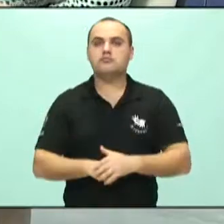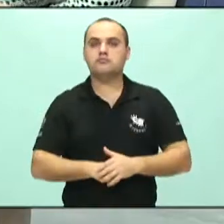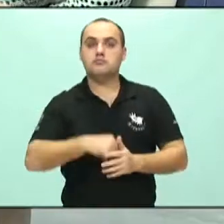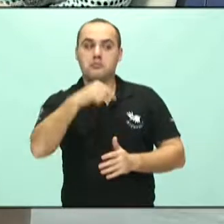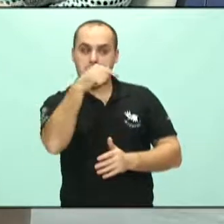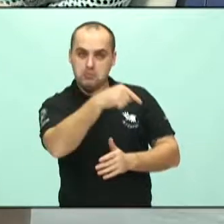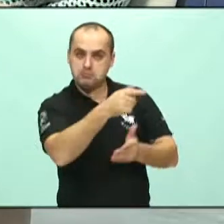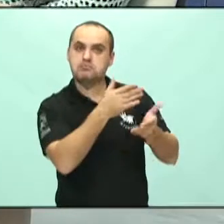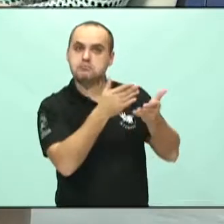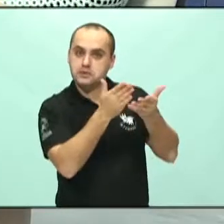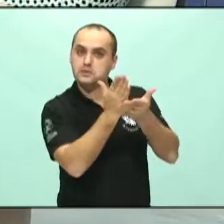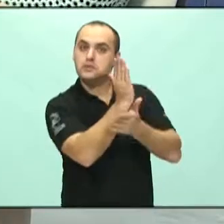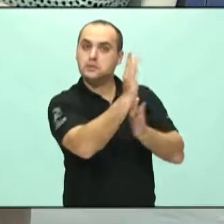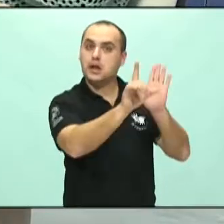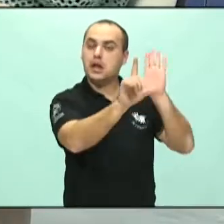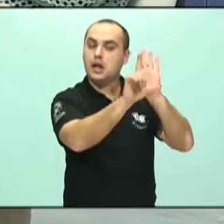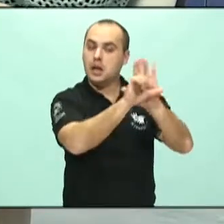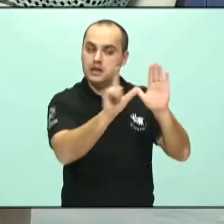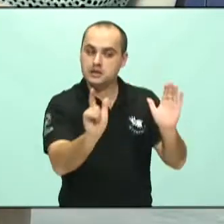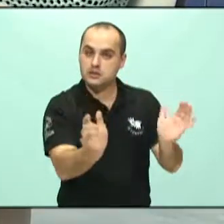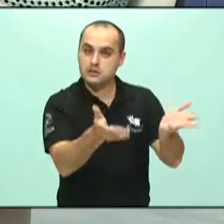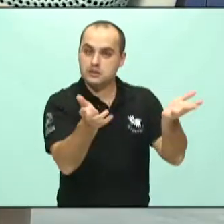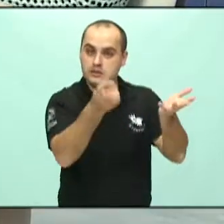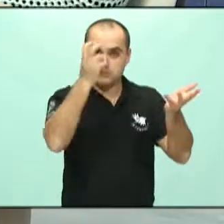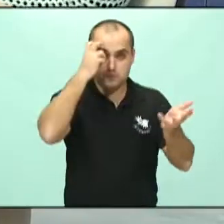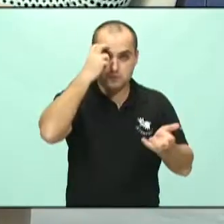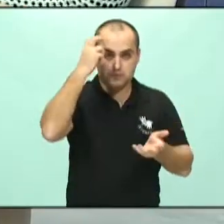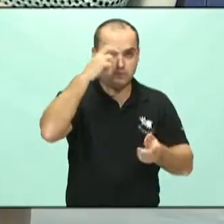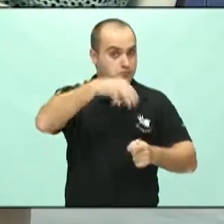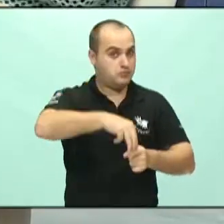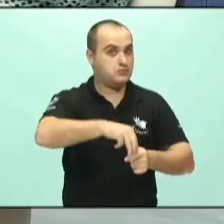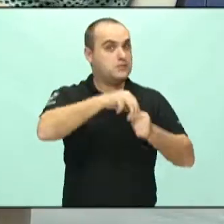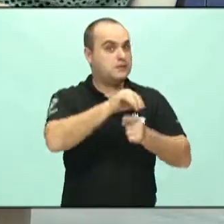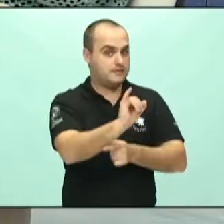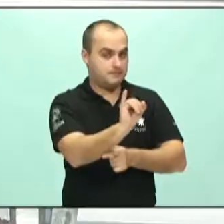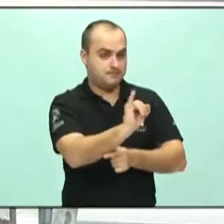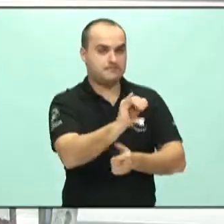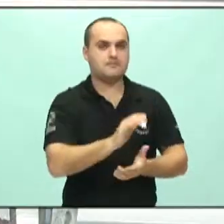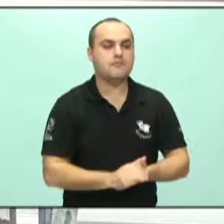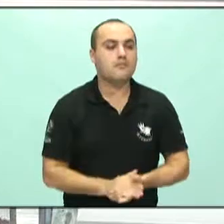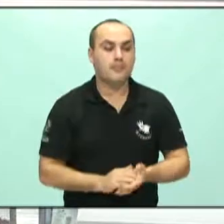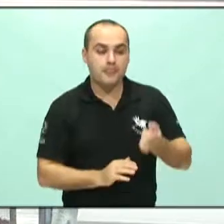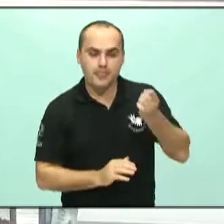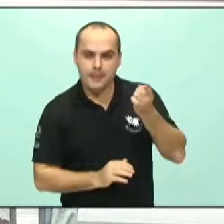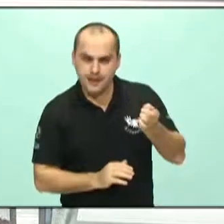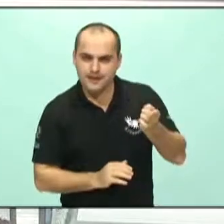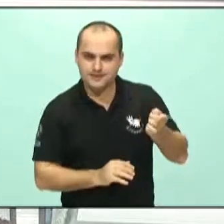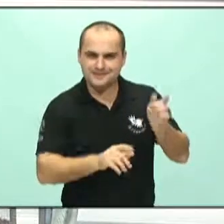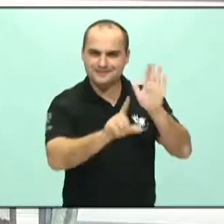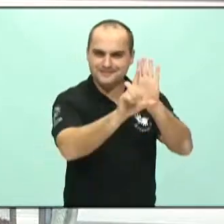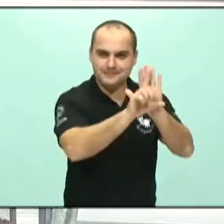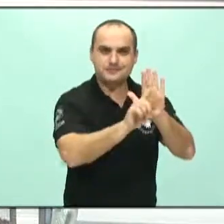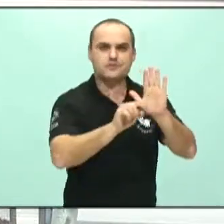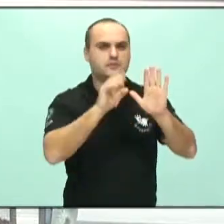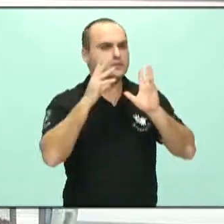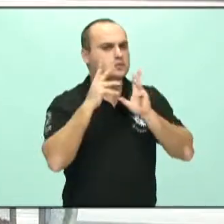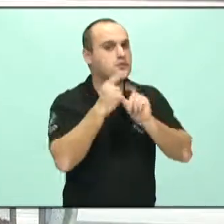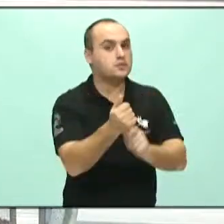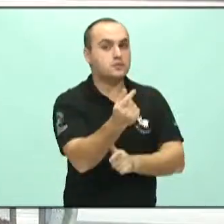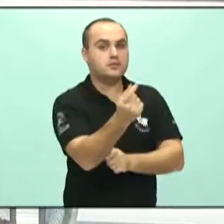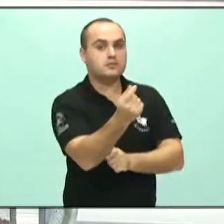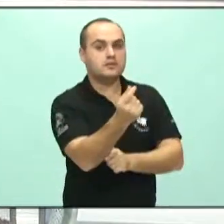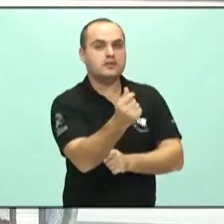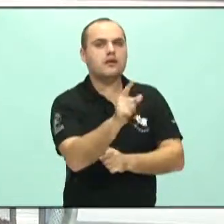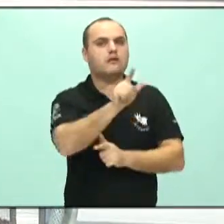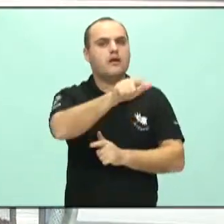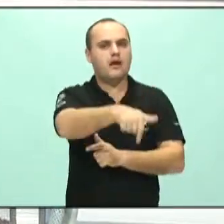à Cultura do município de Itajaí. E, através da Lei de Incentivo à Cultura, os recursos vêm por